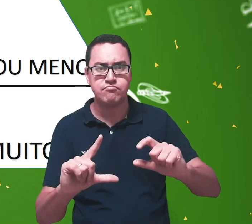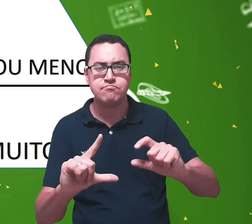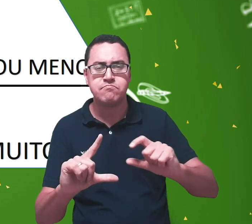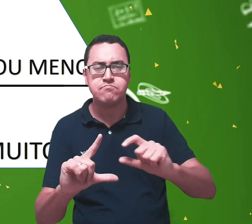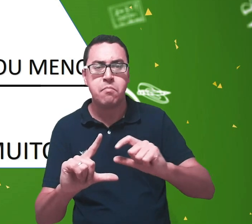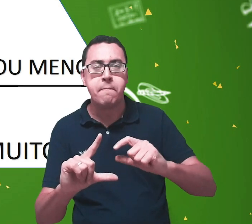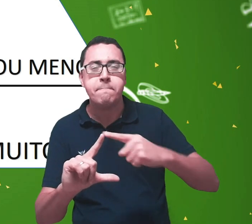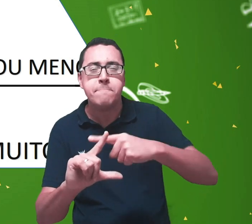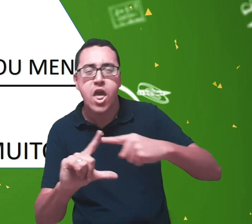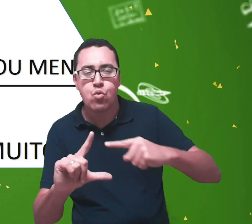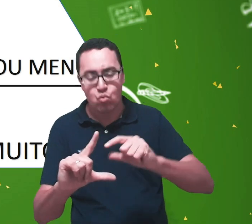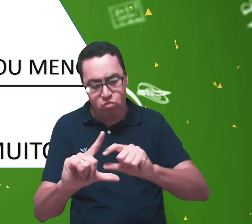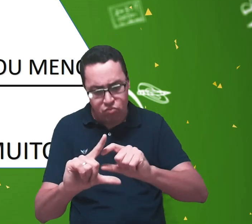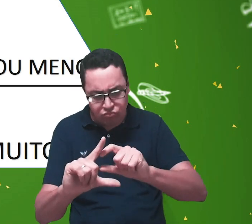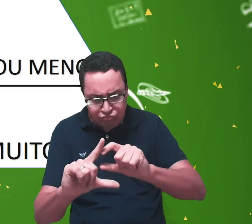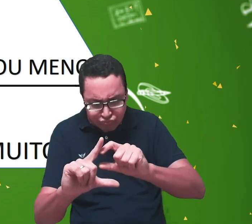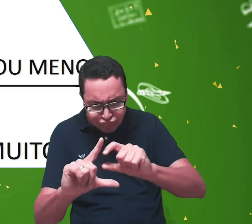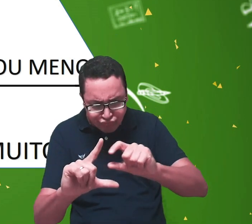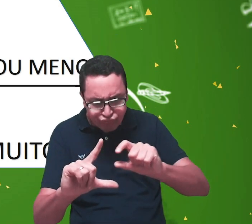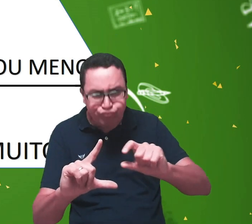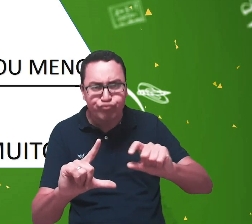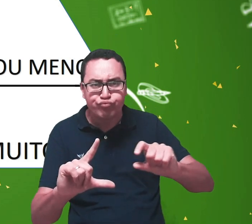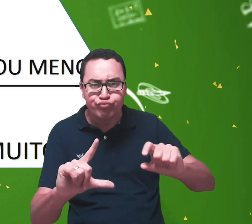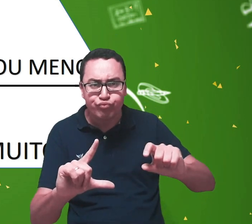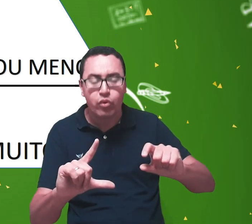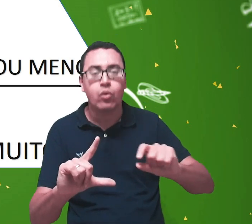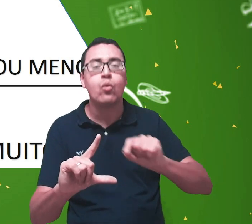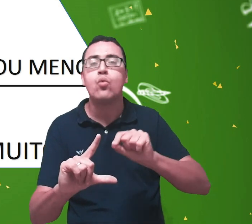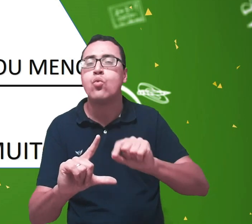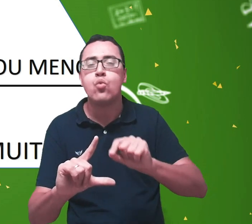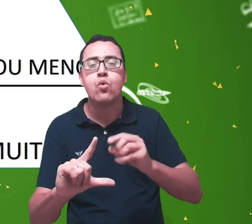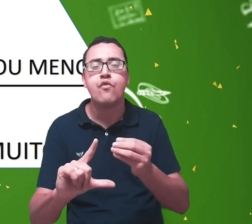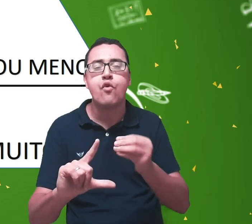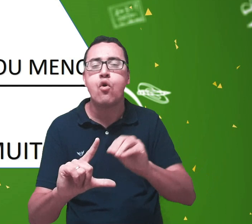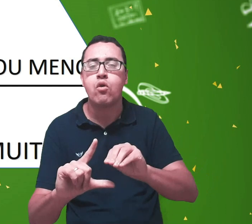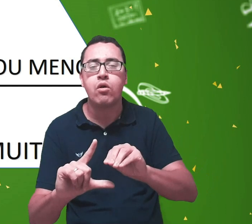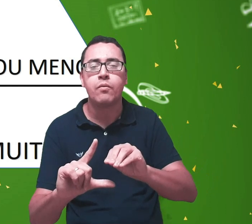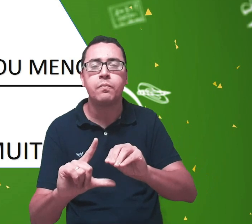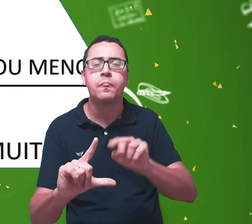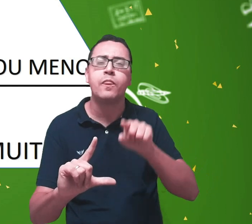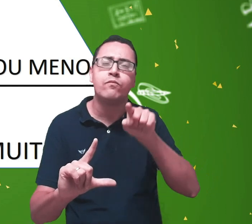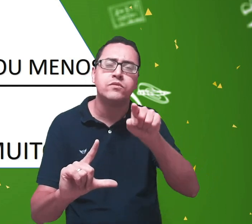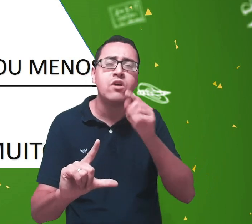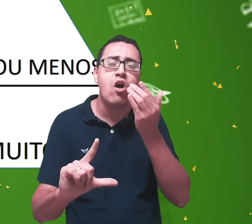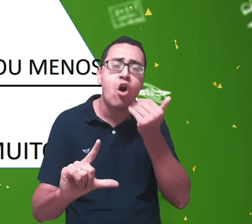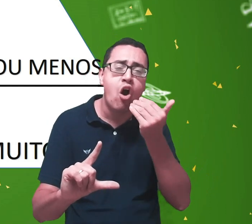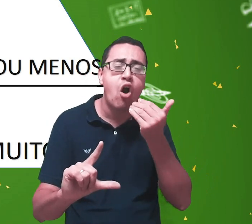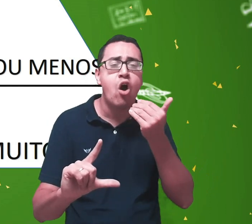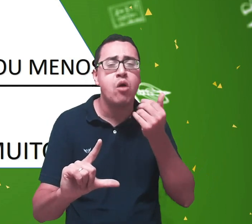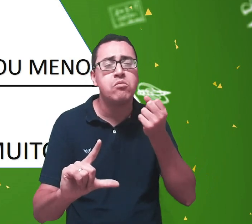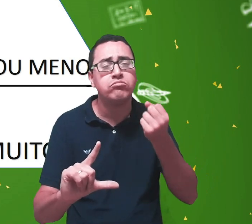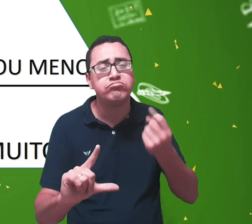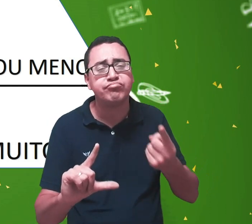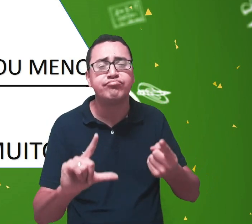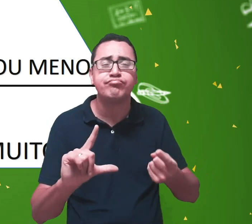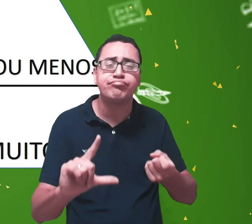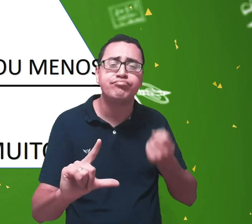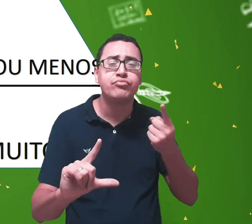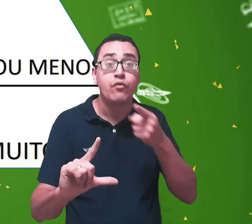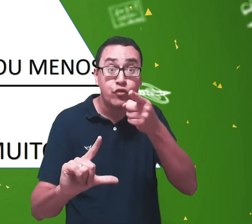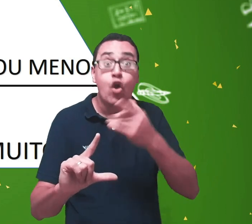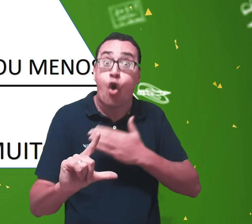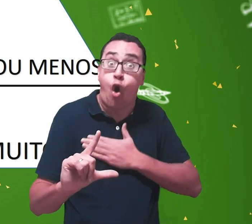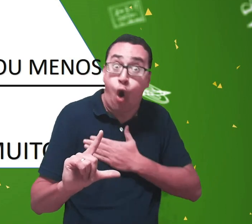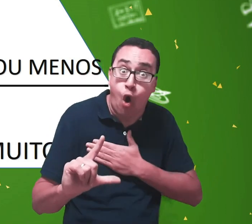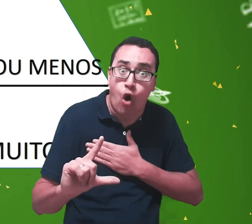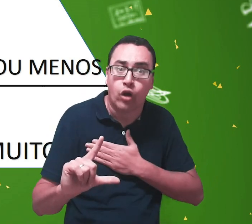é tanta coisa igual está marca o espaço que a gente tem embaixo, você vai colocar aquilo que você come mais